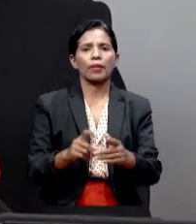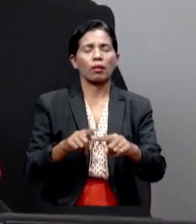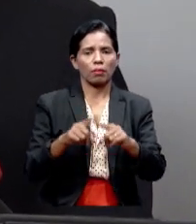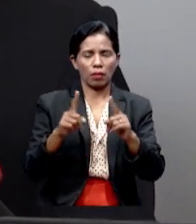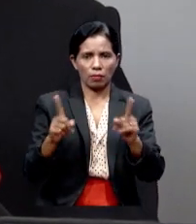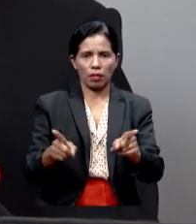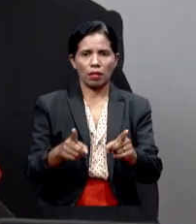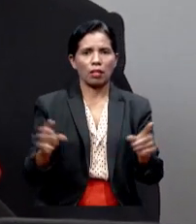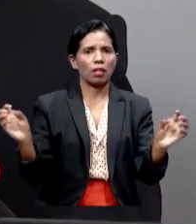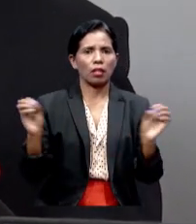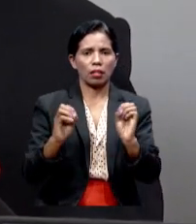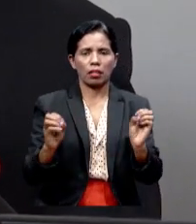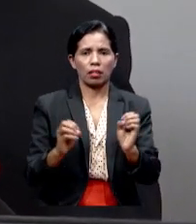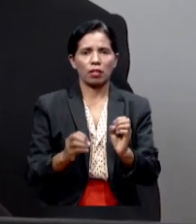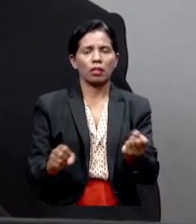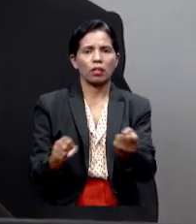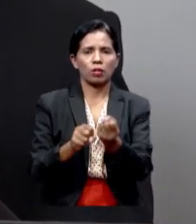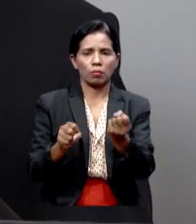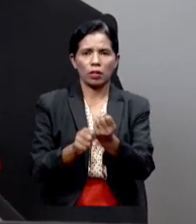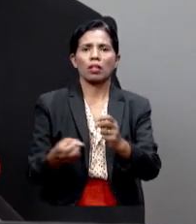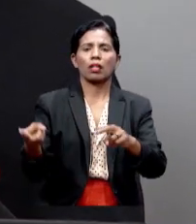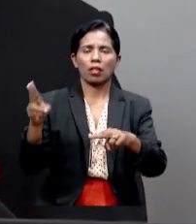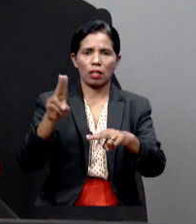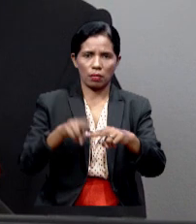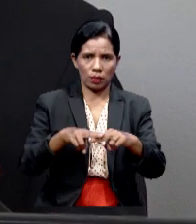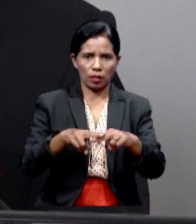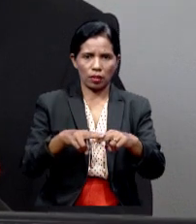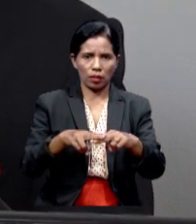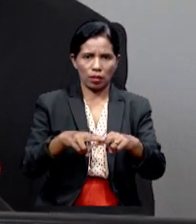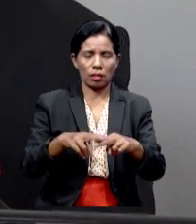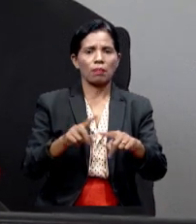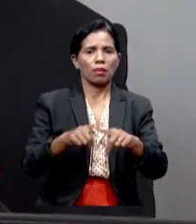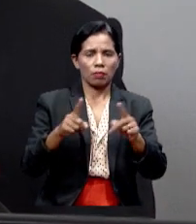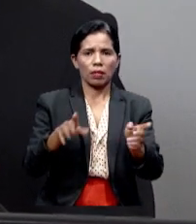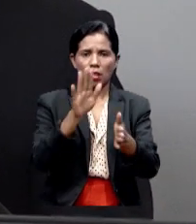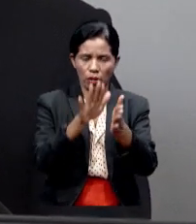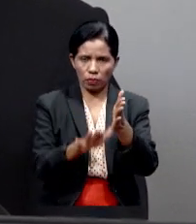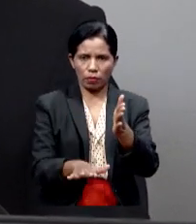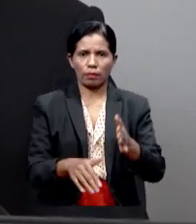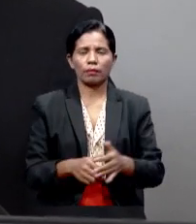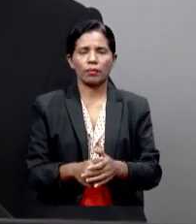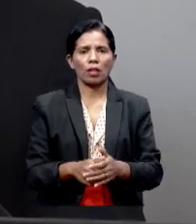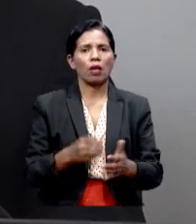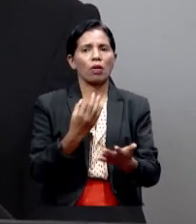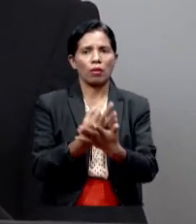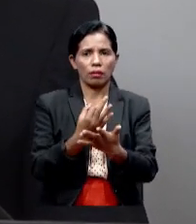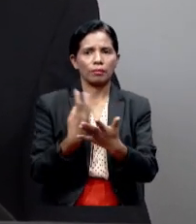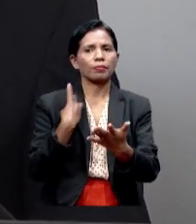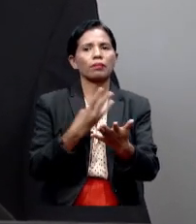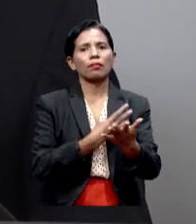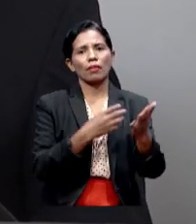nila contribui para aumentar plafon ninia, mas bem nila reduz. Então, total, ne bem kami